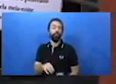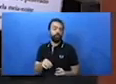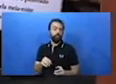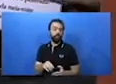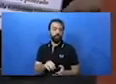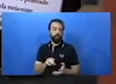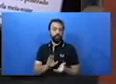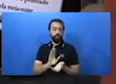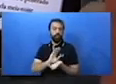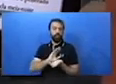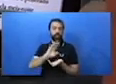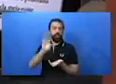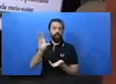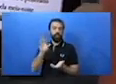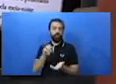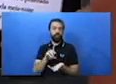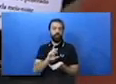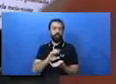na estrofe 7.